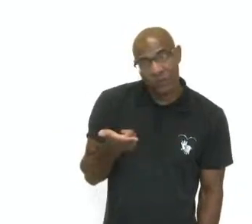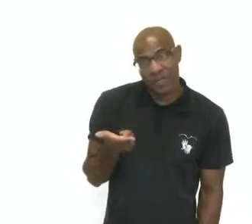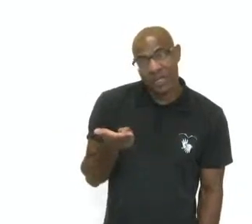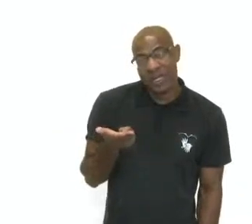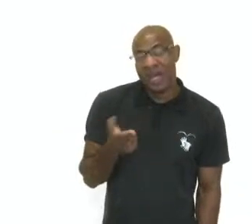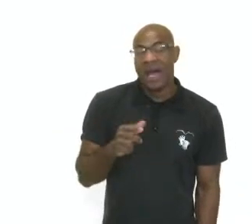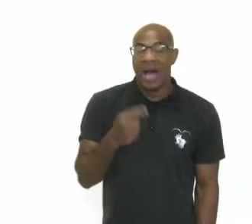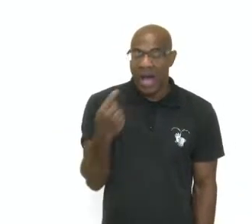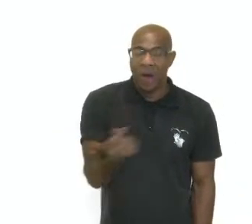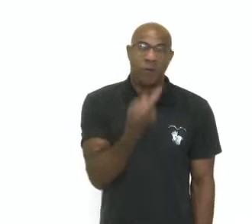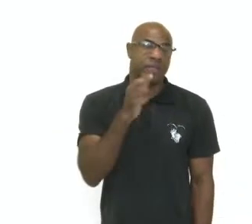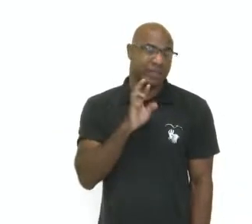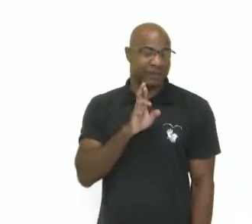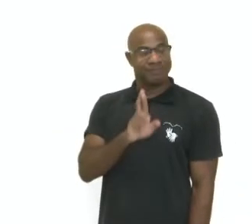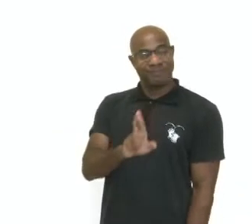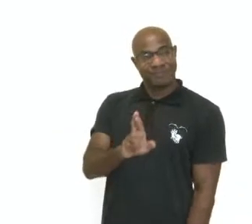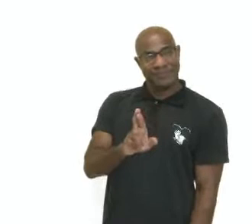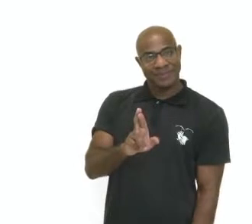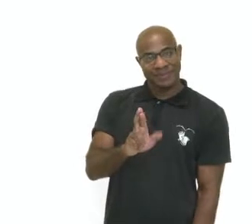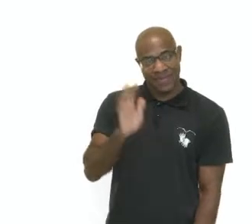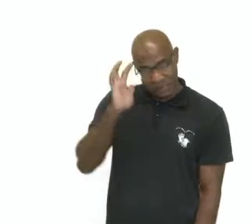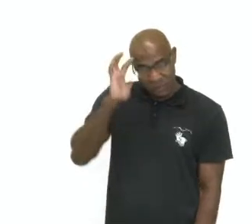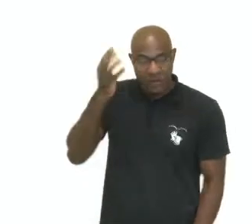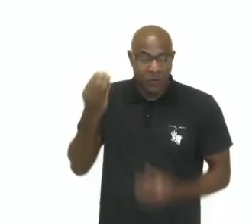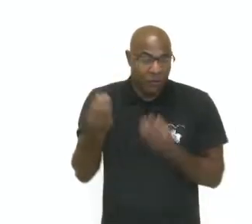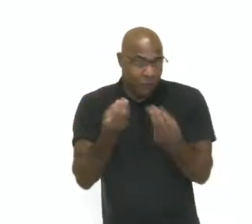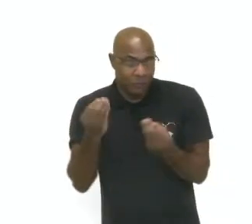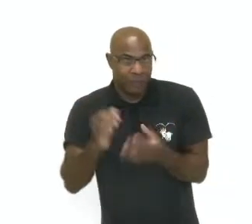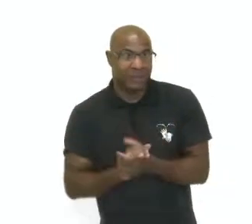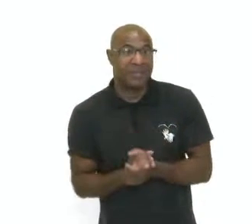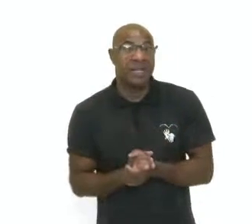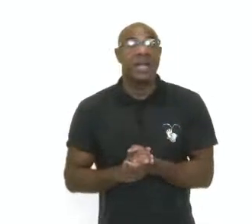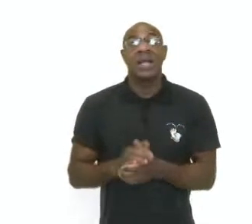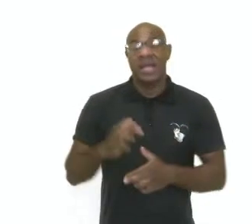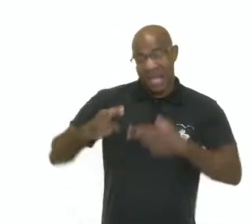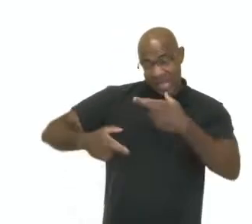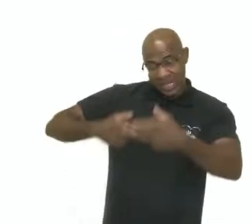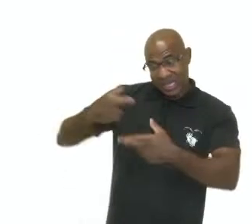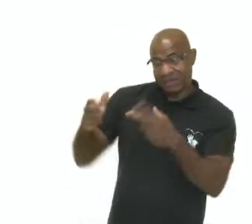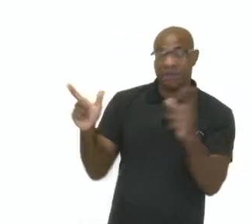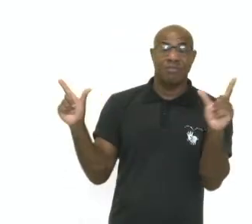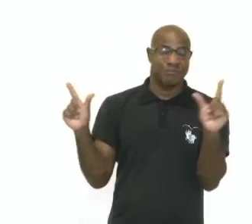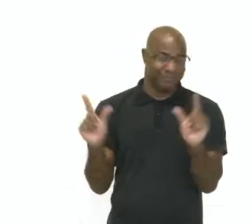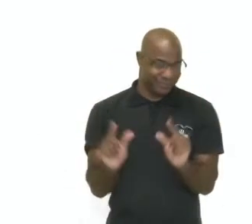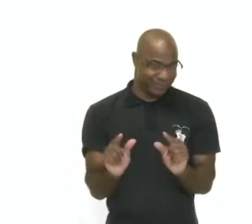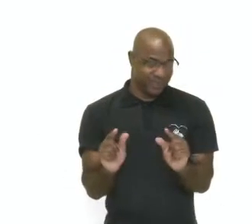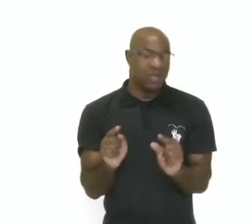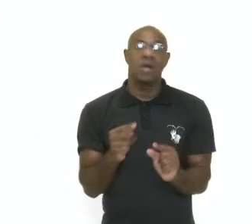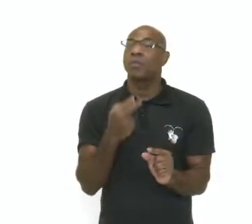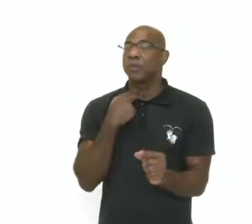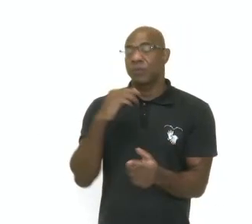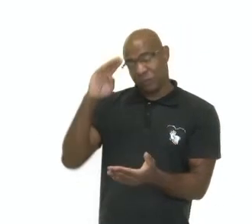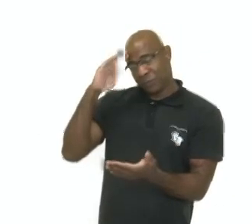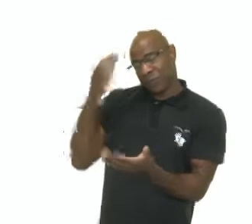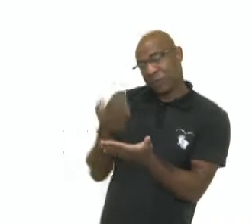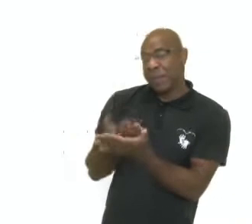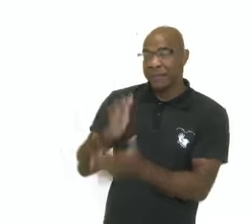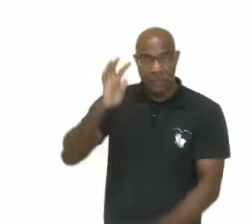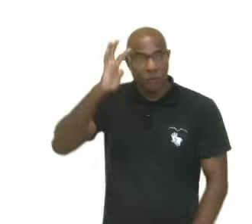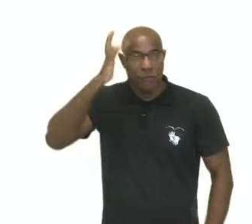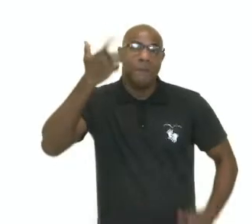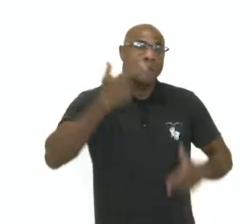solução. Como as taxas de reciclagem ainda são muito baixas, não podemos confiar nela para resolver esse